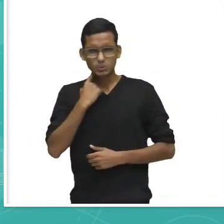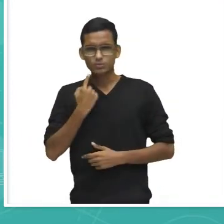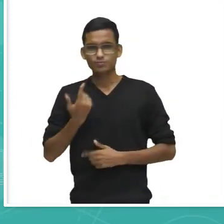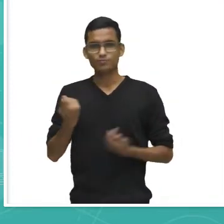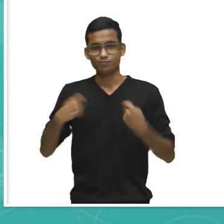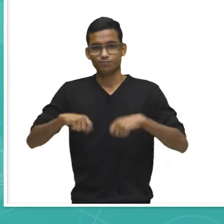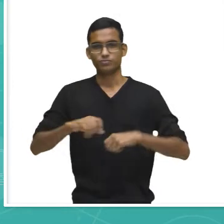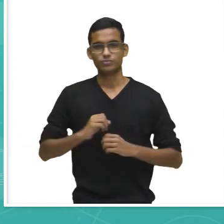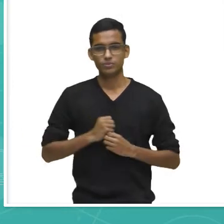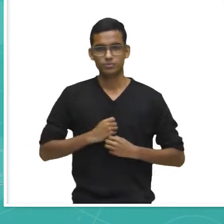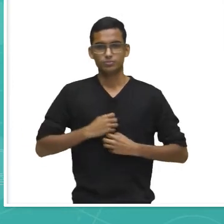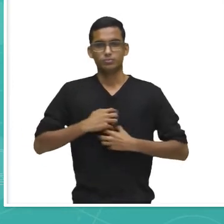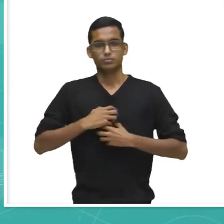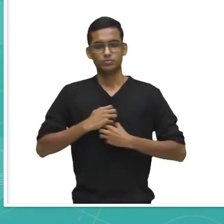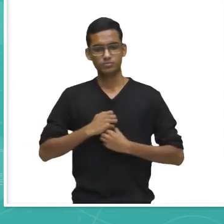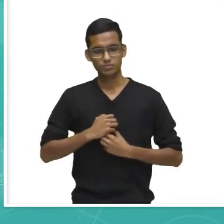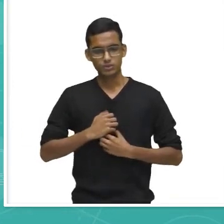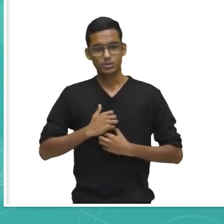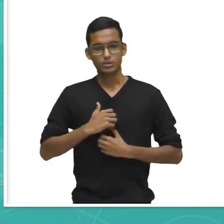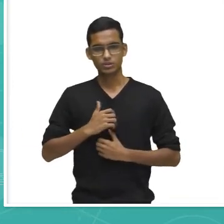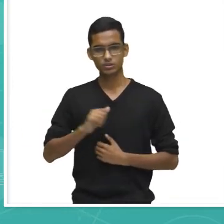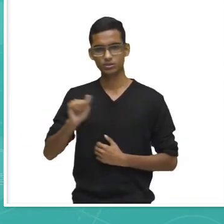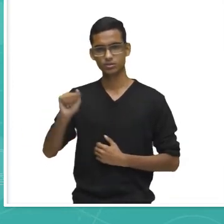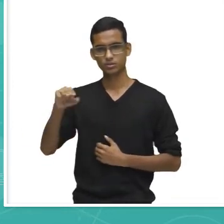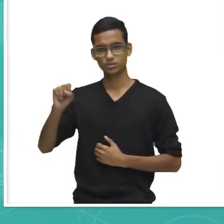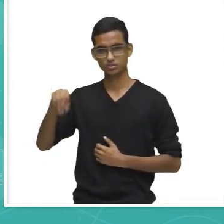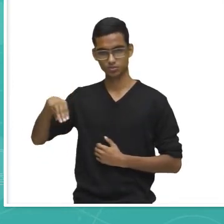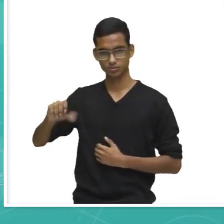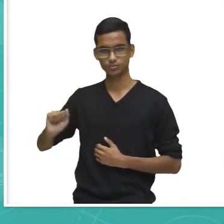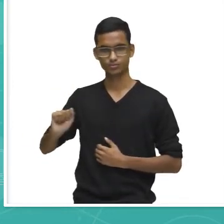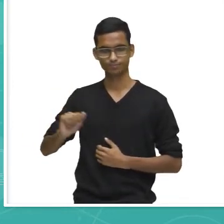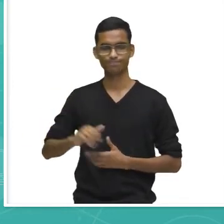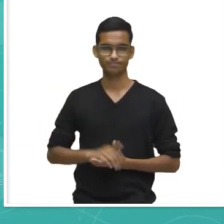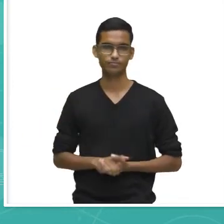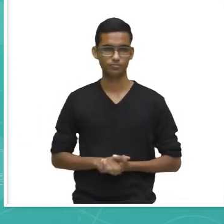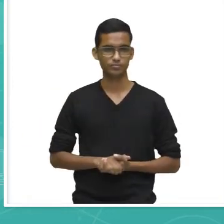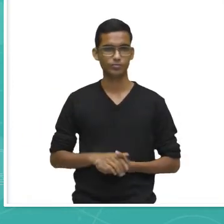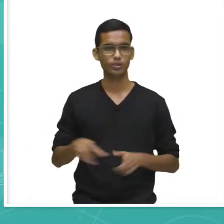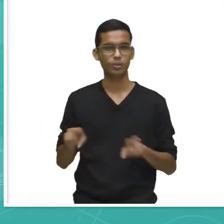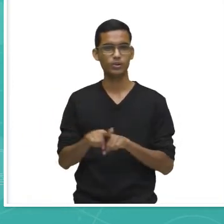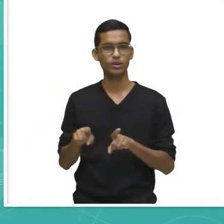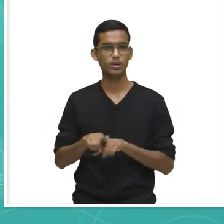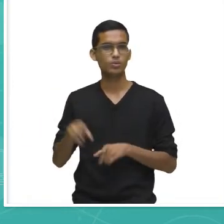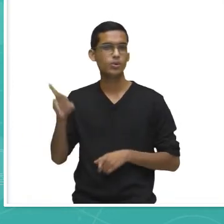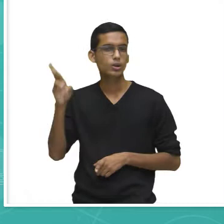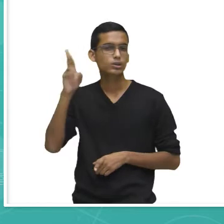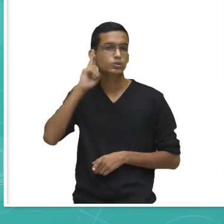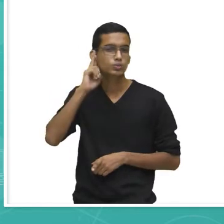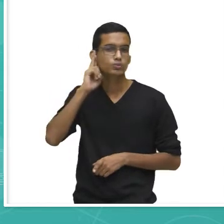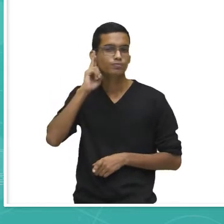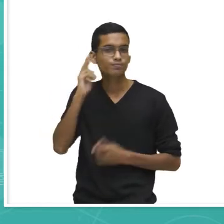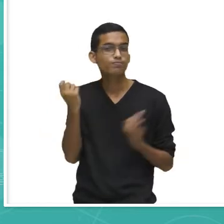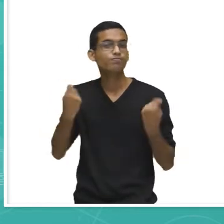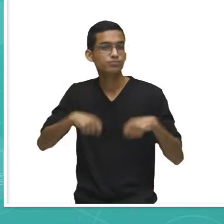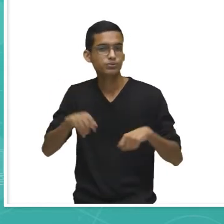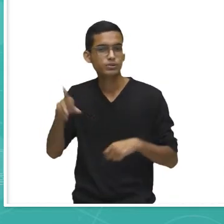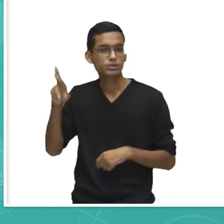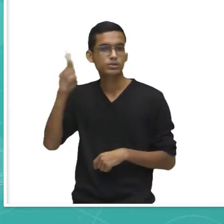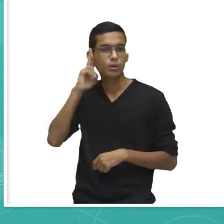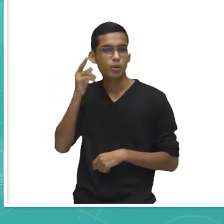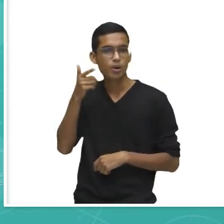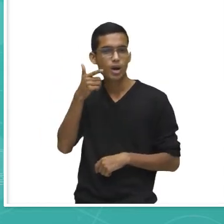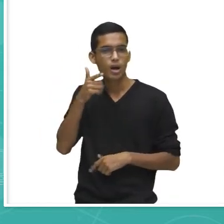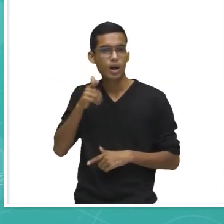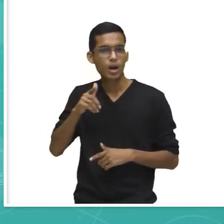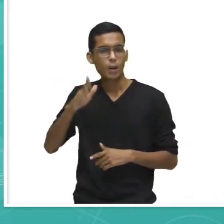locais onde tem, né, a presença de bastante poeira. Nós temos a surdez ocupacional, também pode ser adquirida no trabalho, principalmente